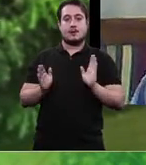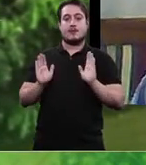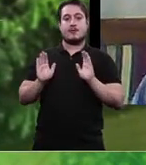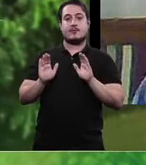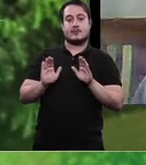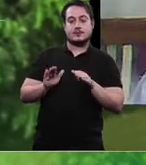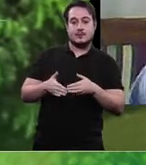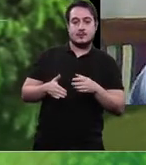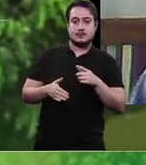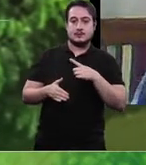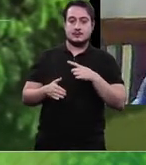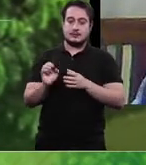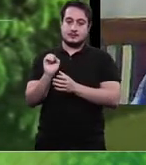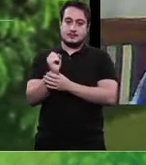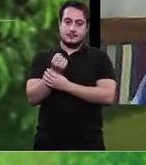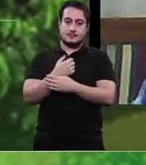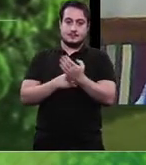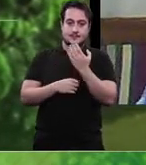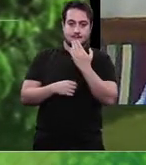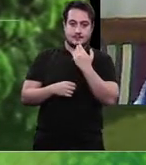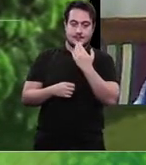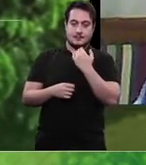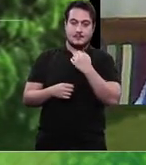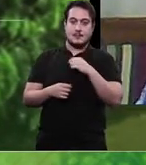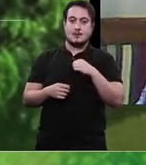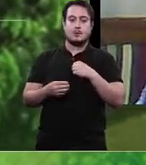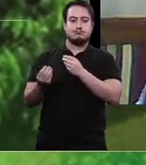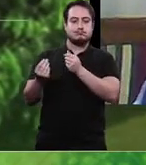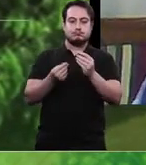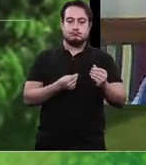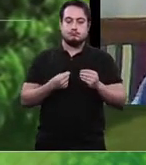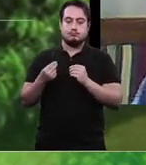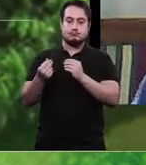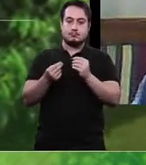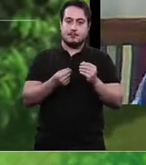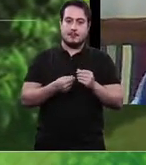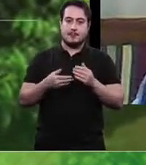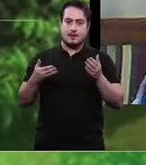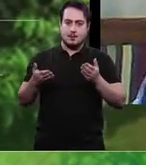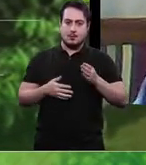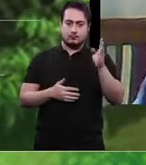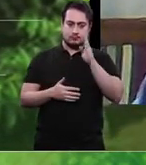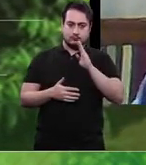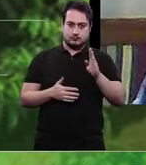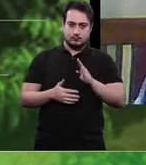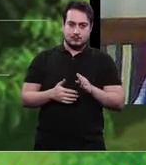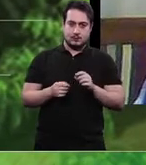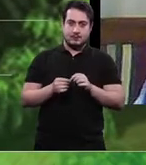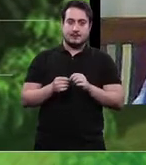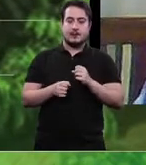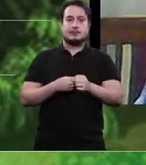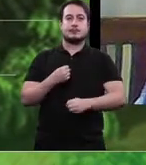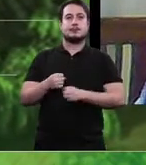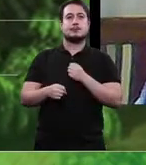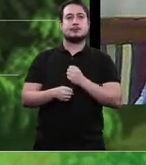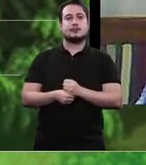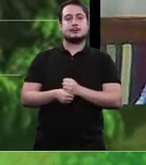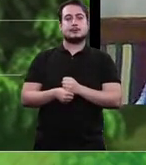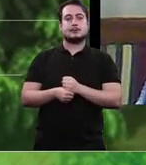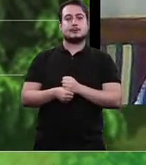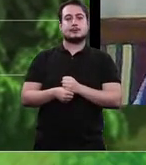manter a segurança alimentar com qualidade, né? Então, hoje o Brasil produz por ano